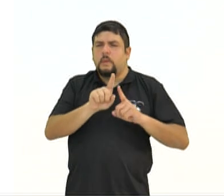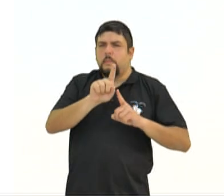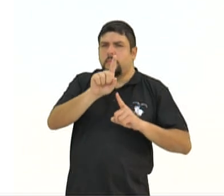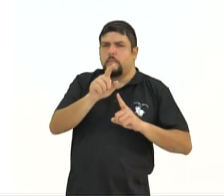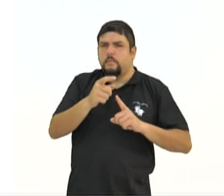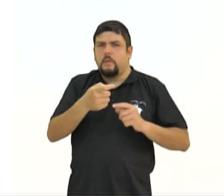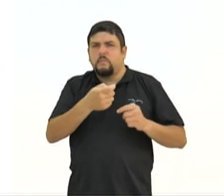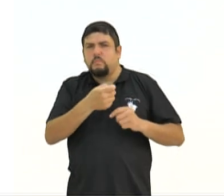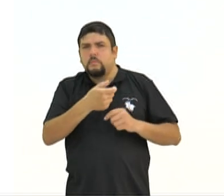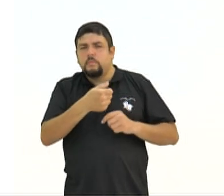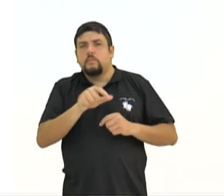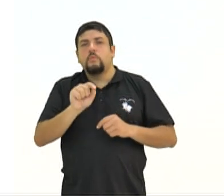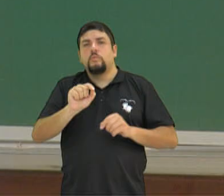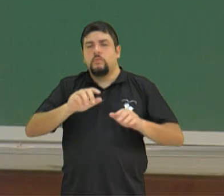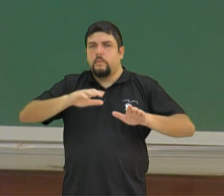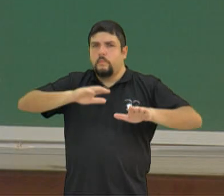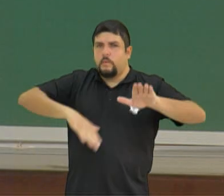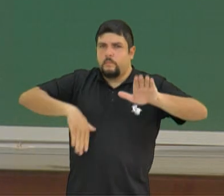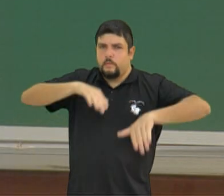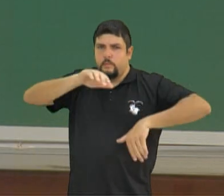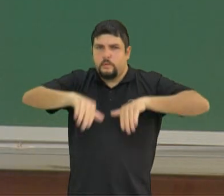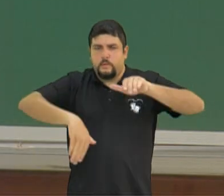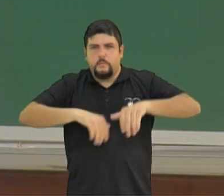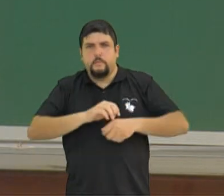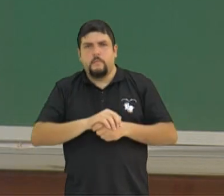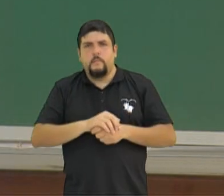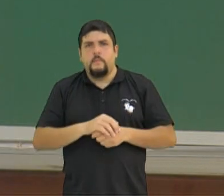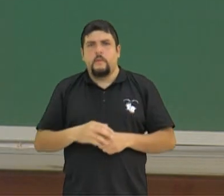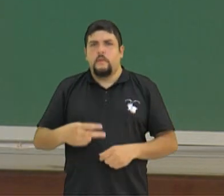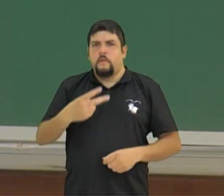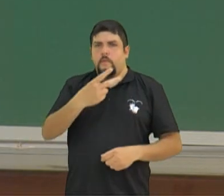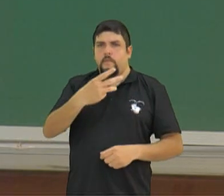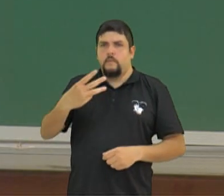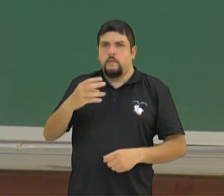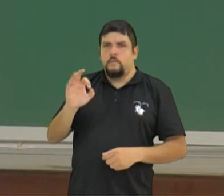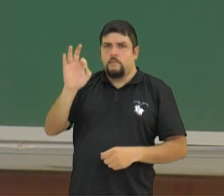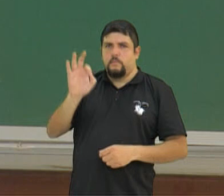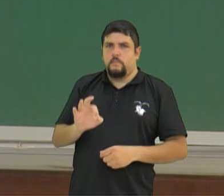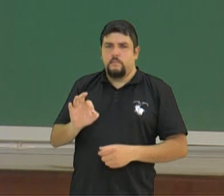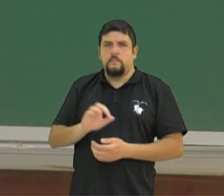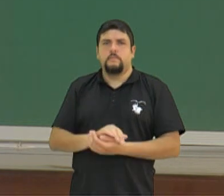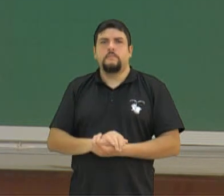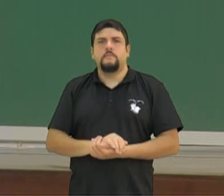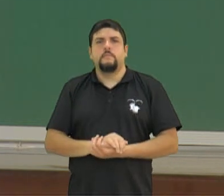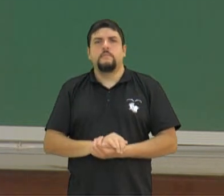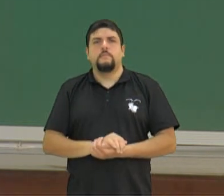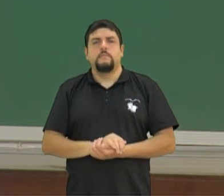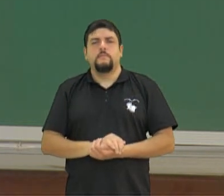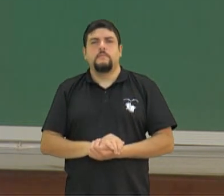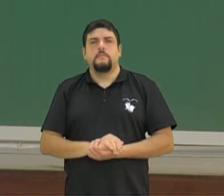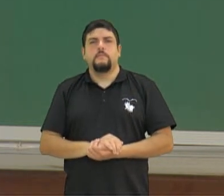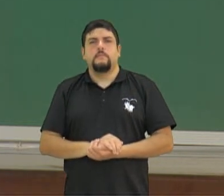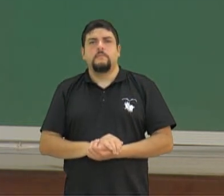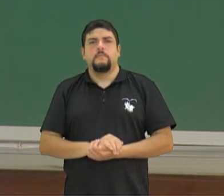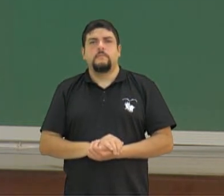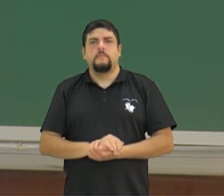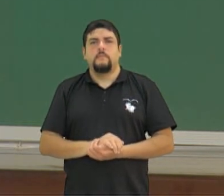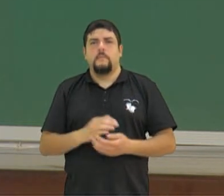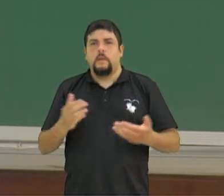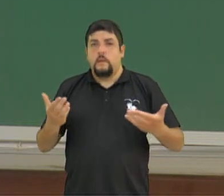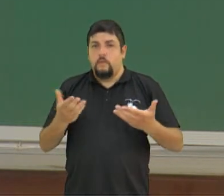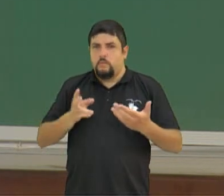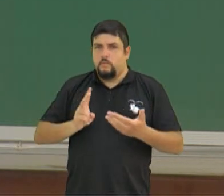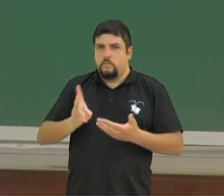a natação, com 23% de praticantes. Bem, vamos ler um pouquinho mais